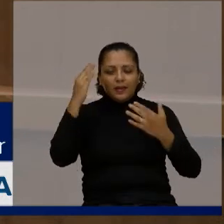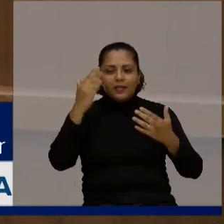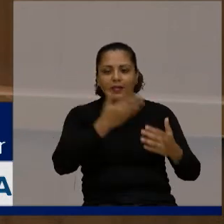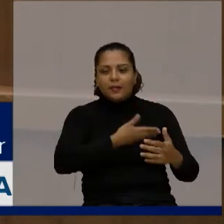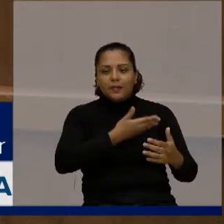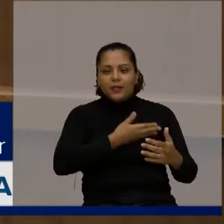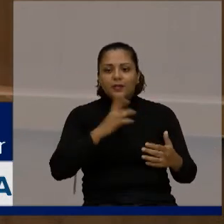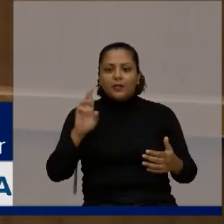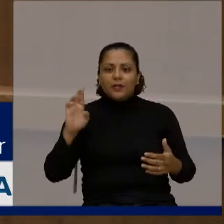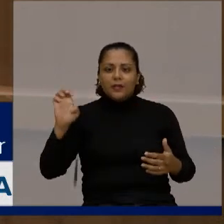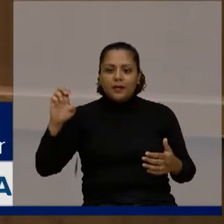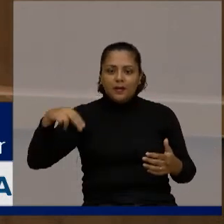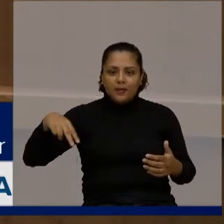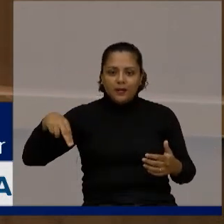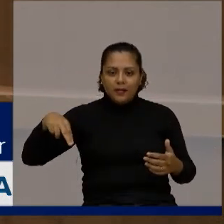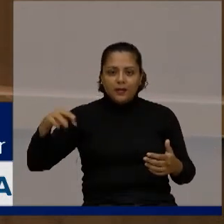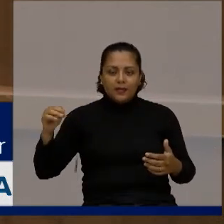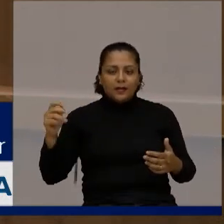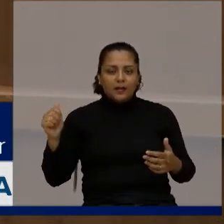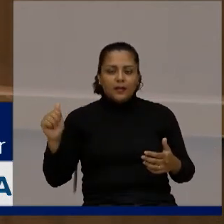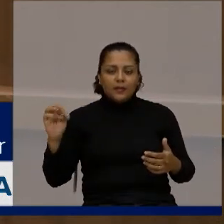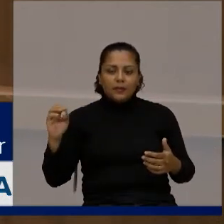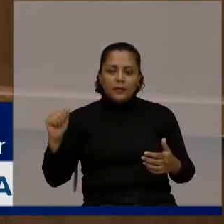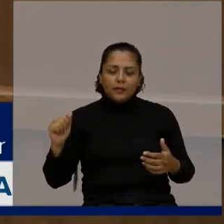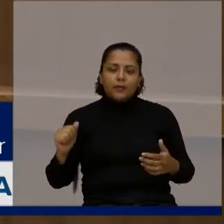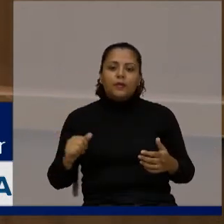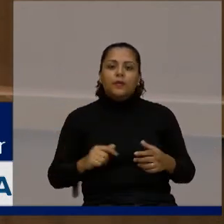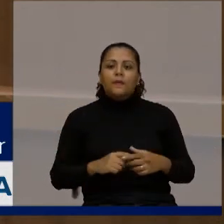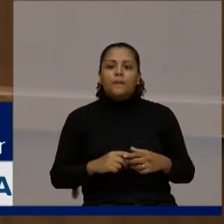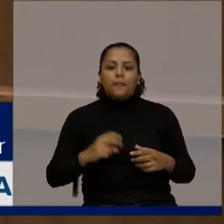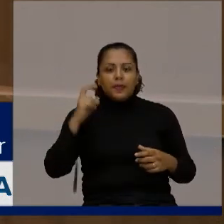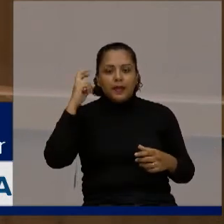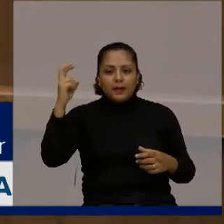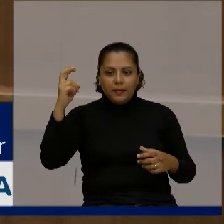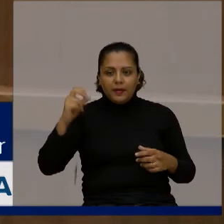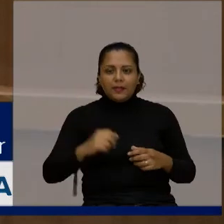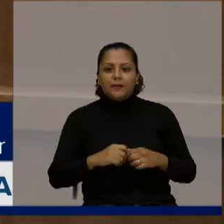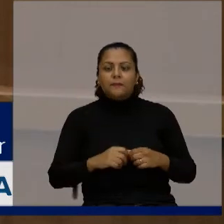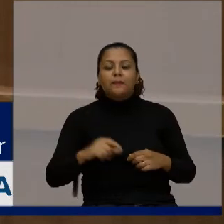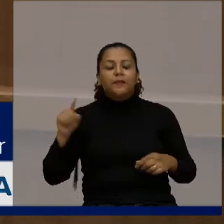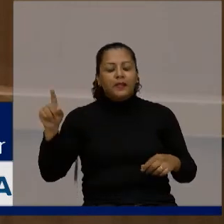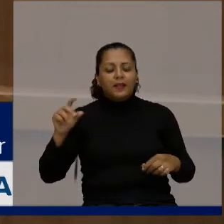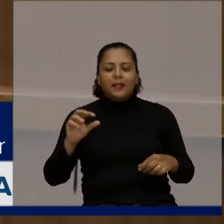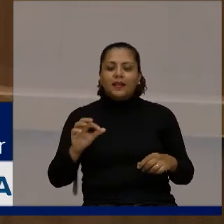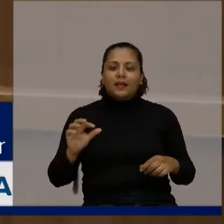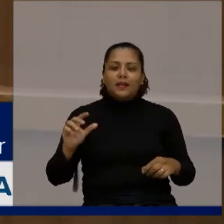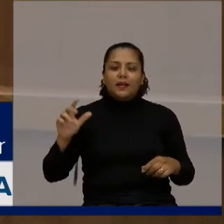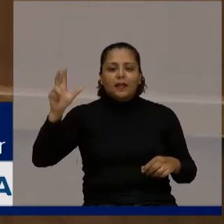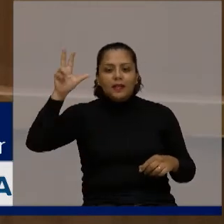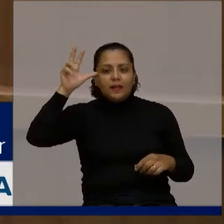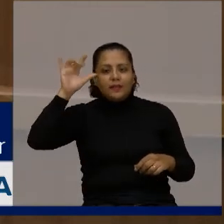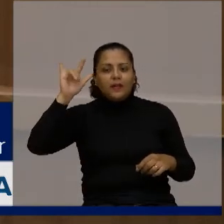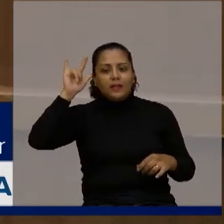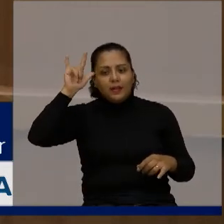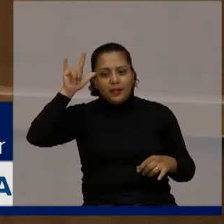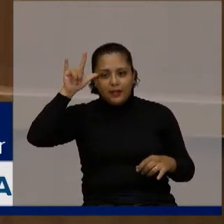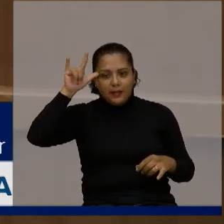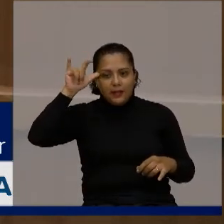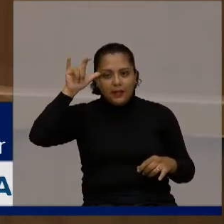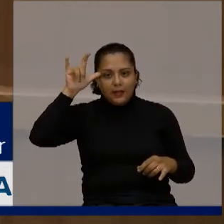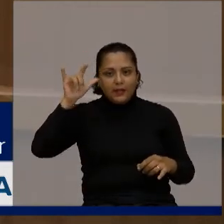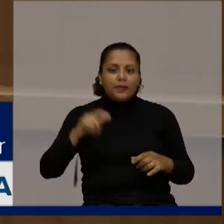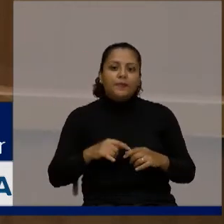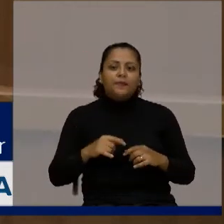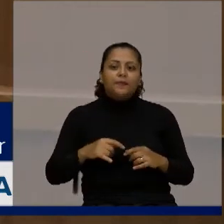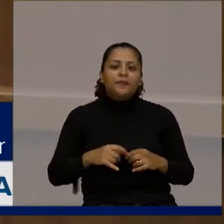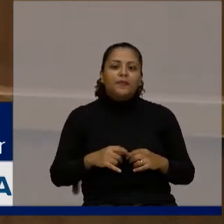de participar dessa live comigo. Vamos estar nós dois juntos, nas minhas redes sociais, nas redes sociais do Renato, que é